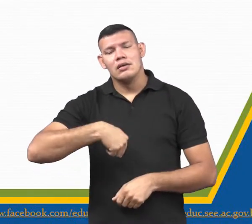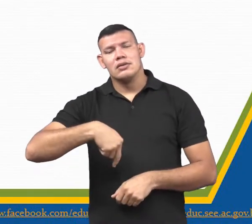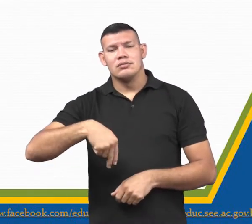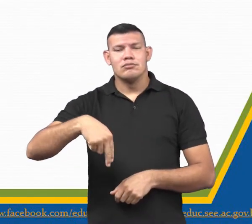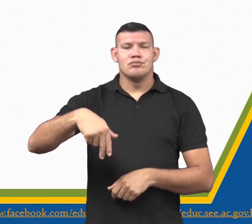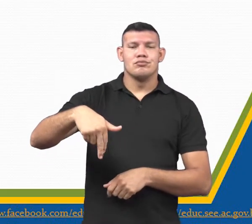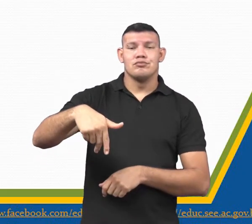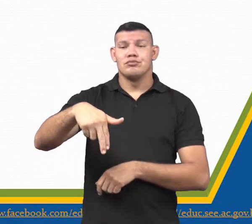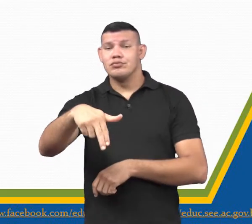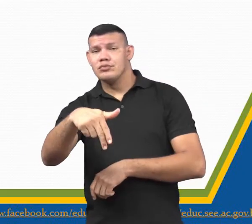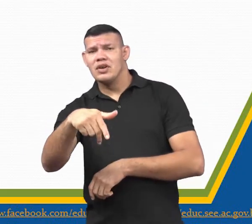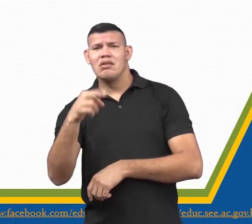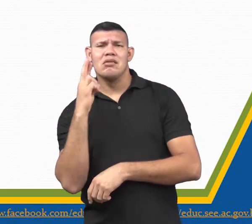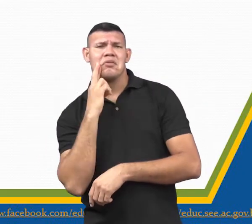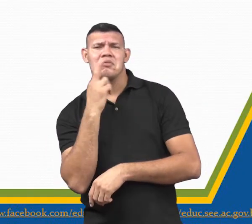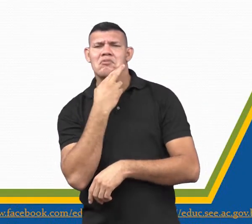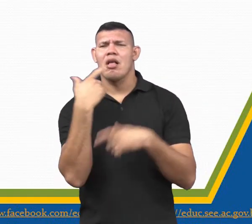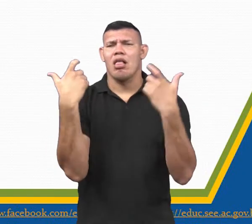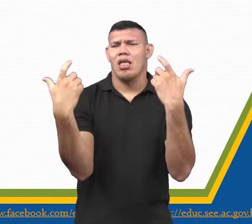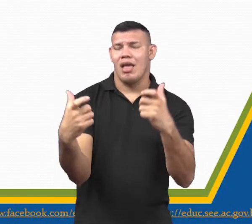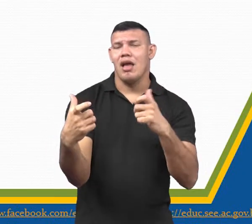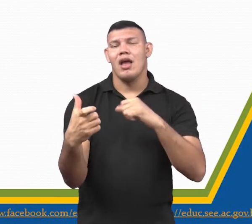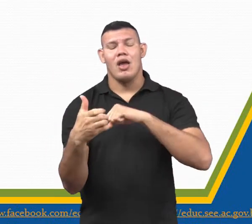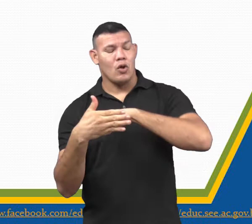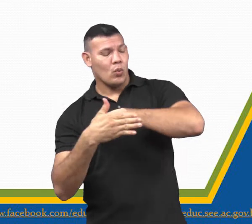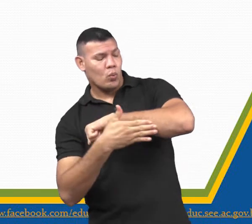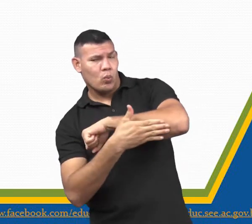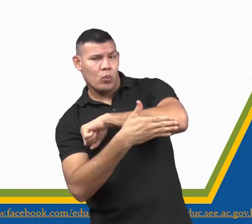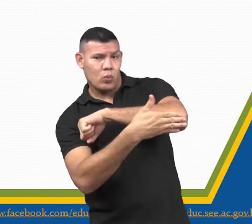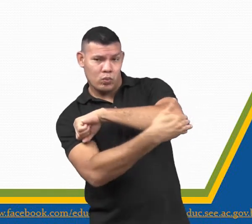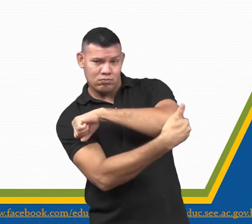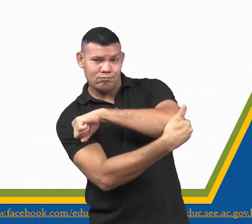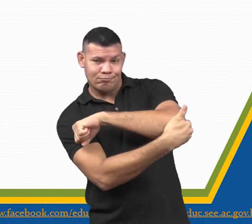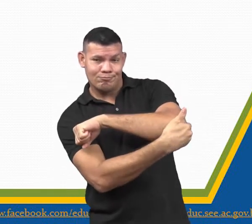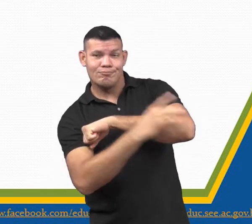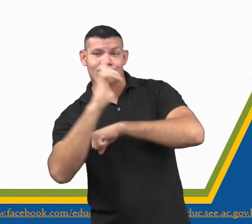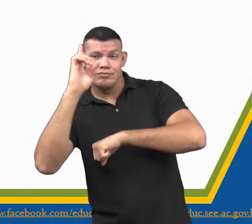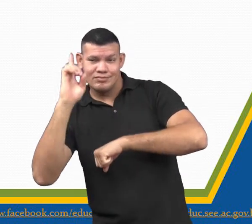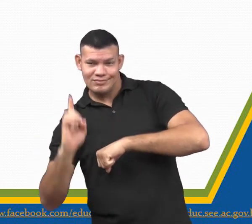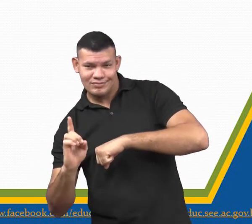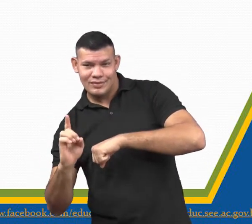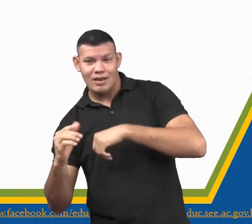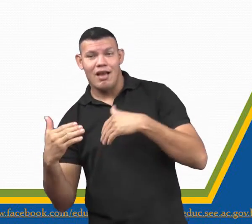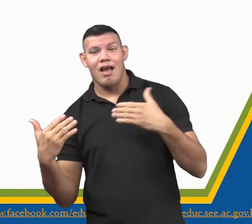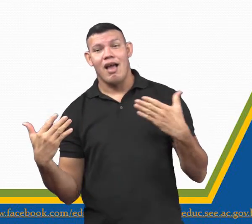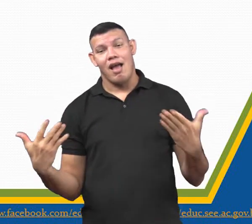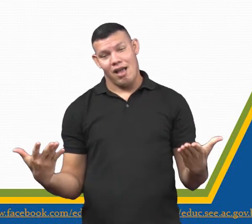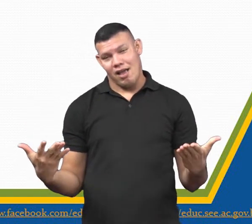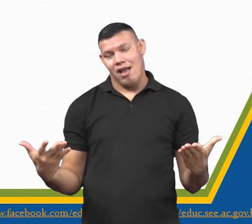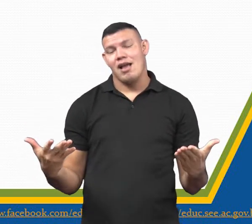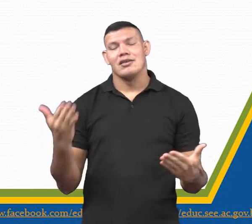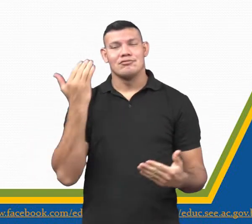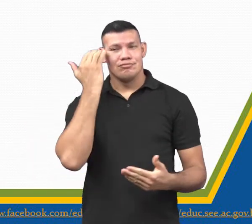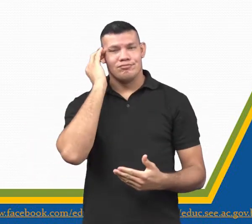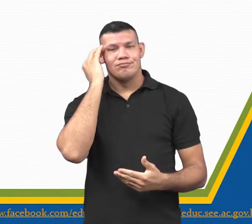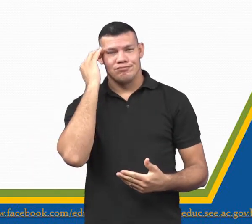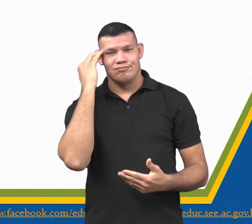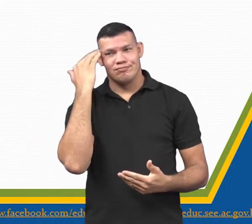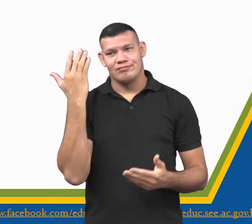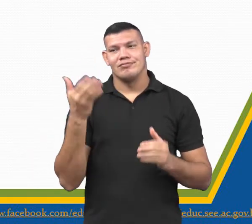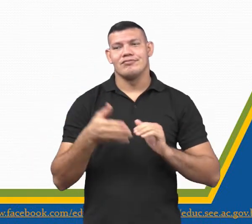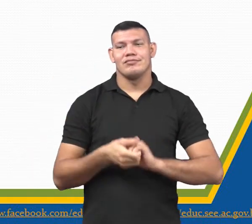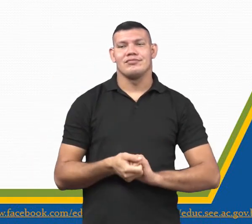derecha en la próxima calle. Outro exemplo, corra la segunda a la derecha